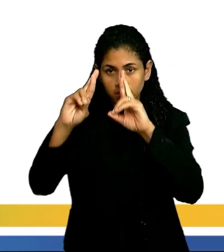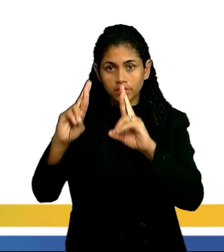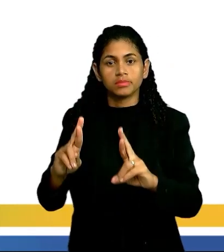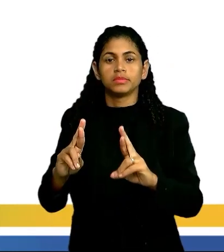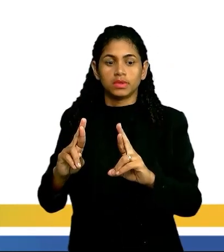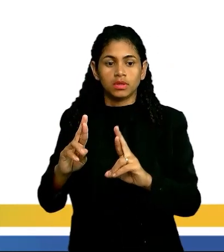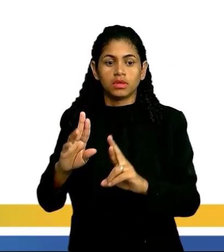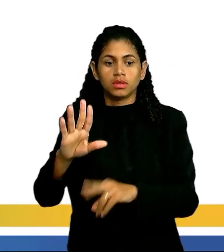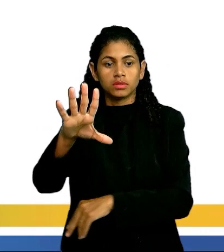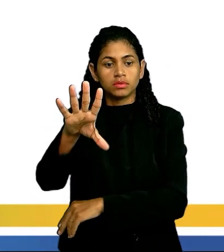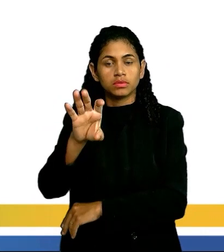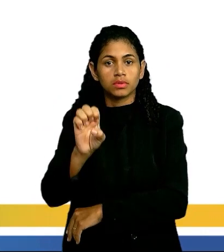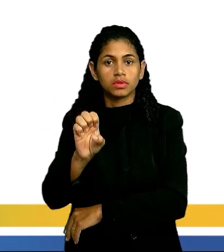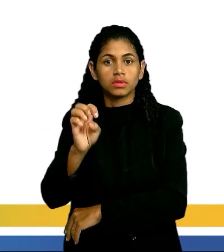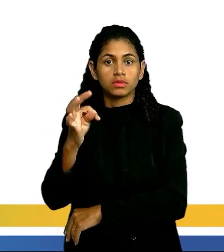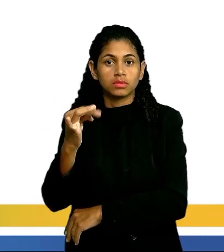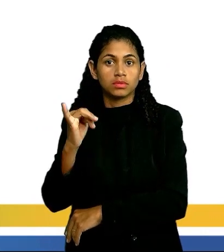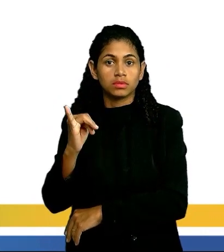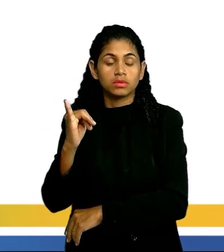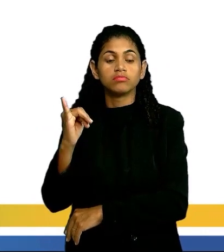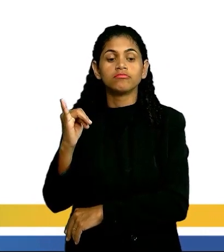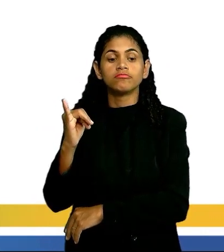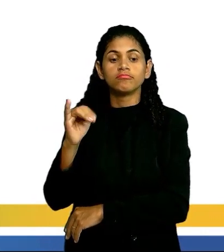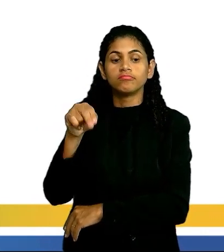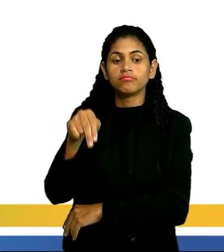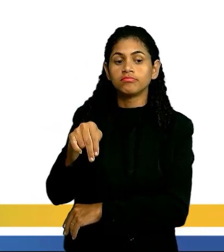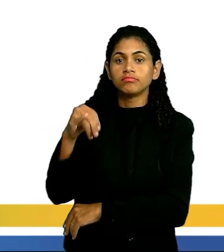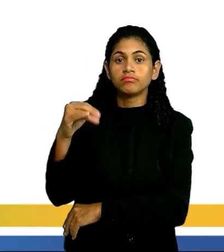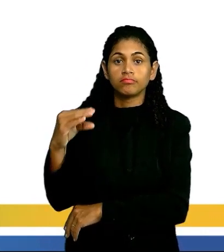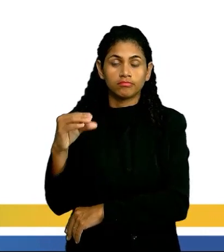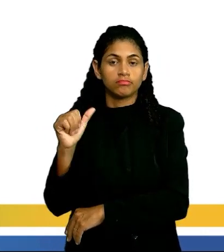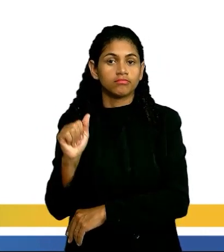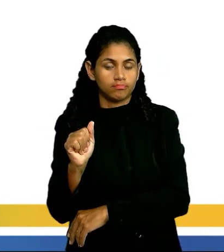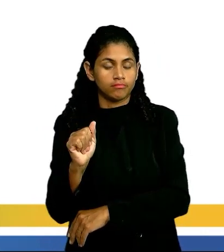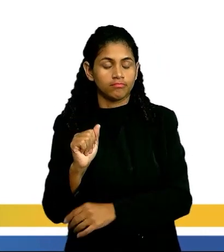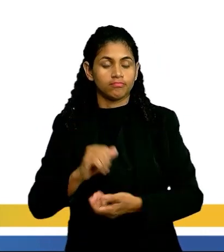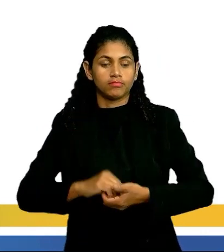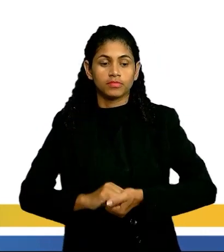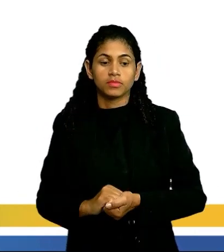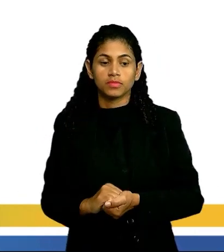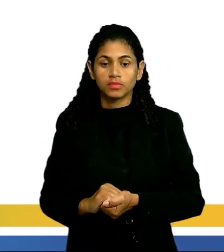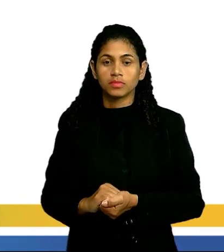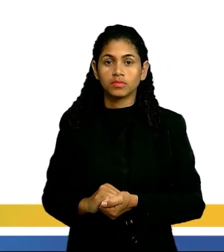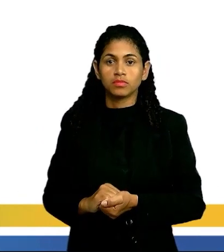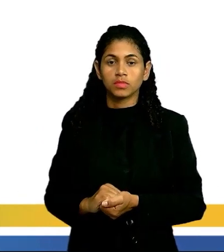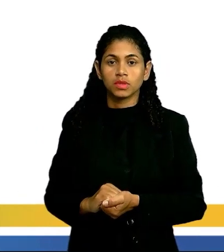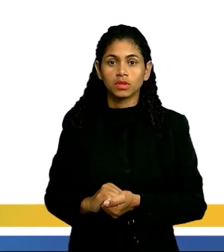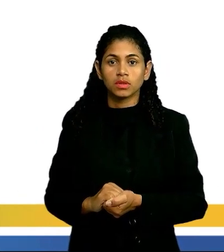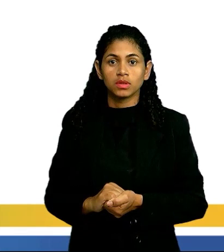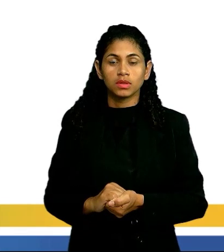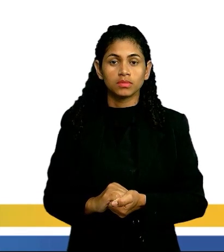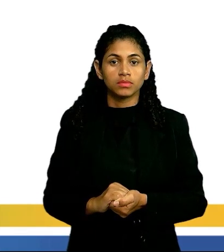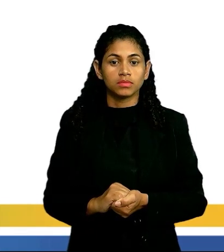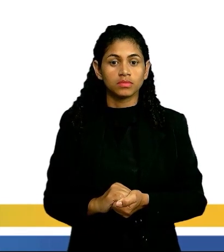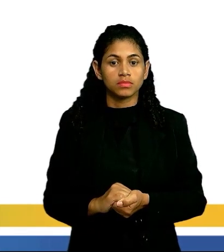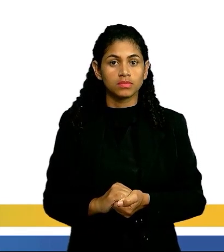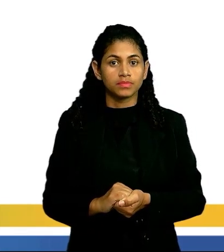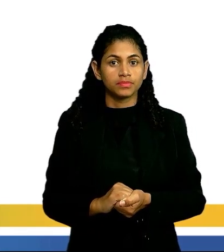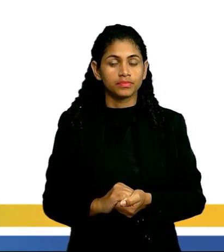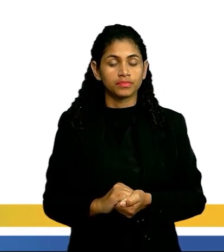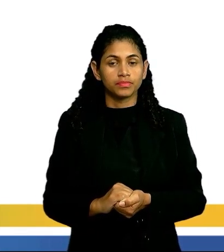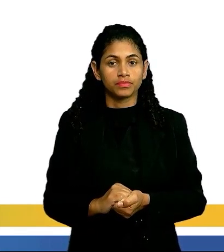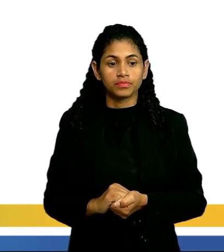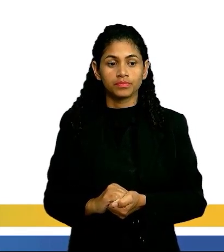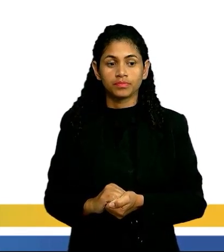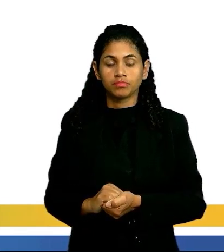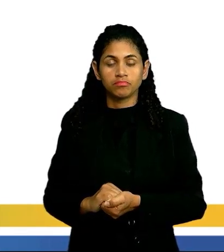Várias opções aí, elas estariam corretas, né? Como no caso do expansionismo territorial, né? Se